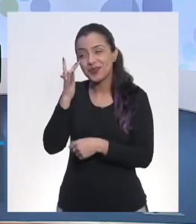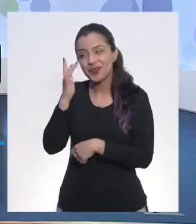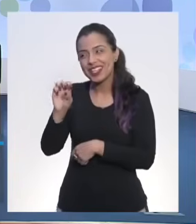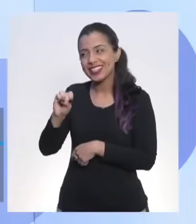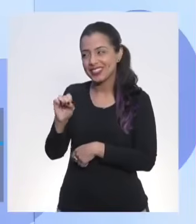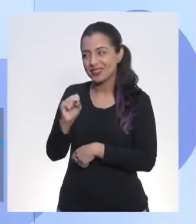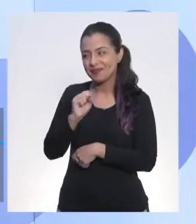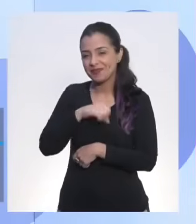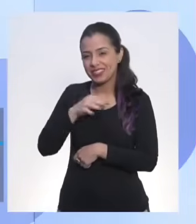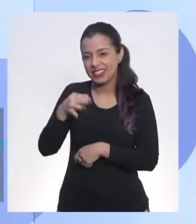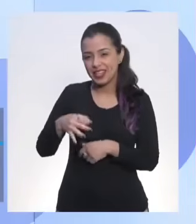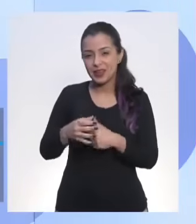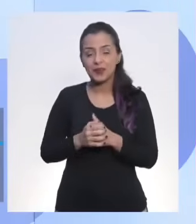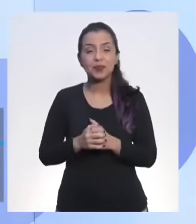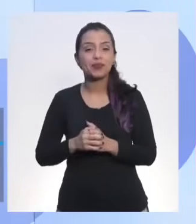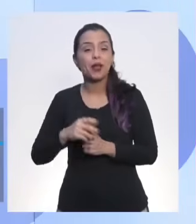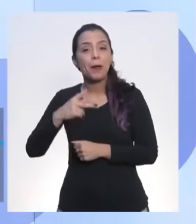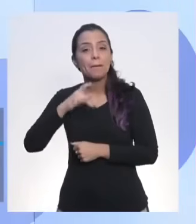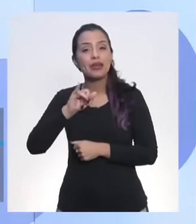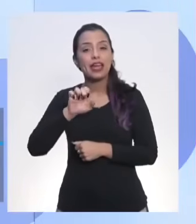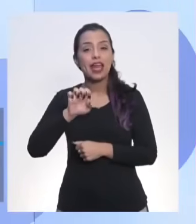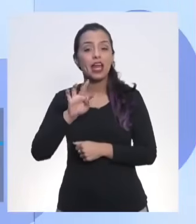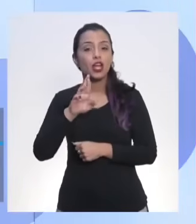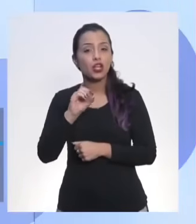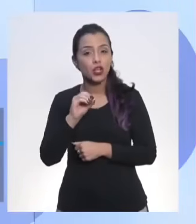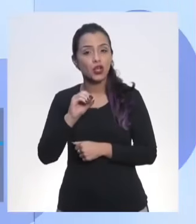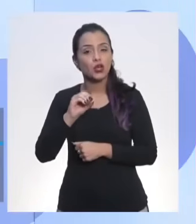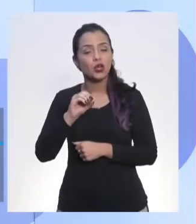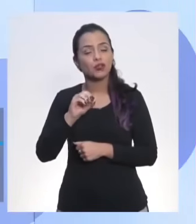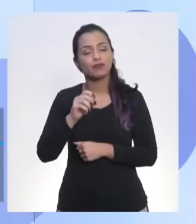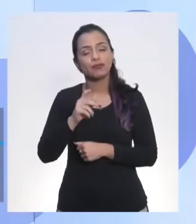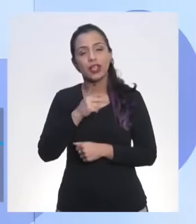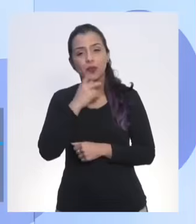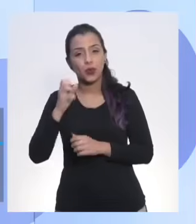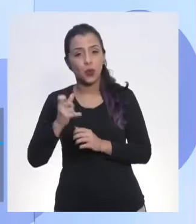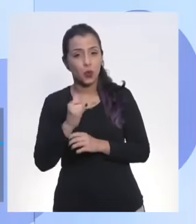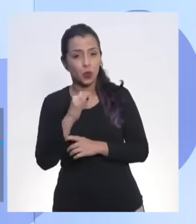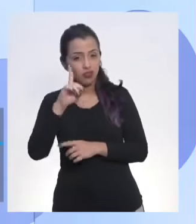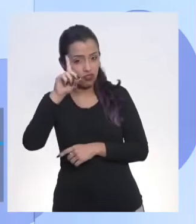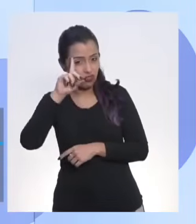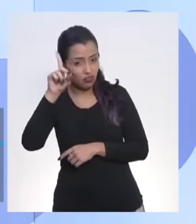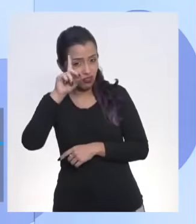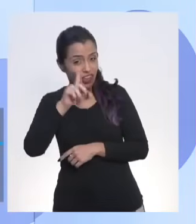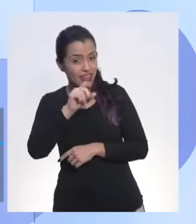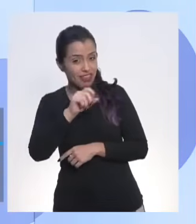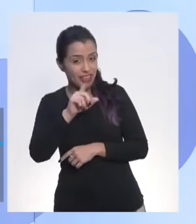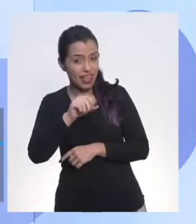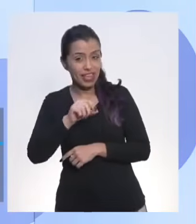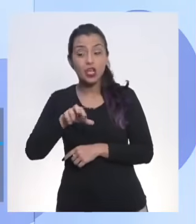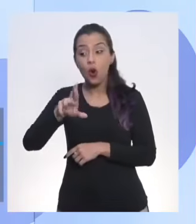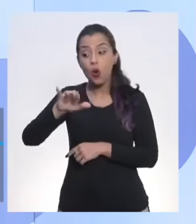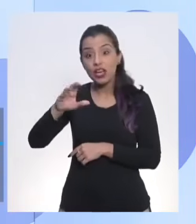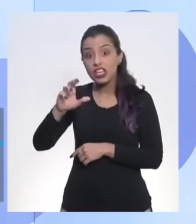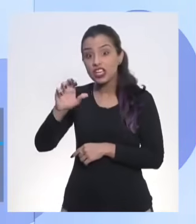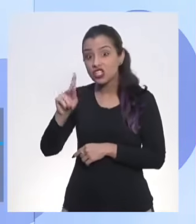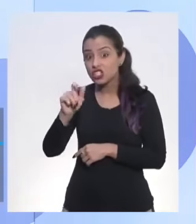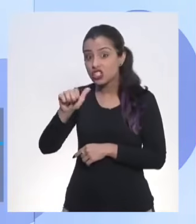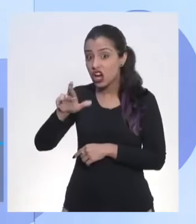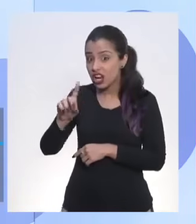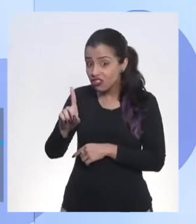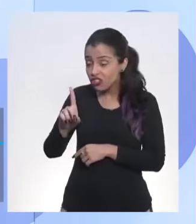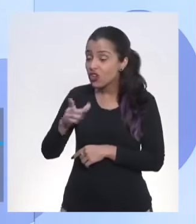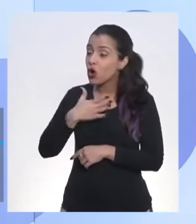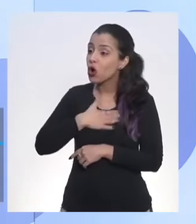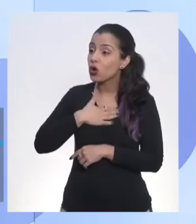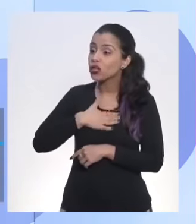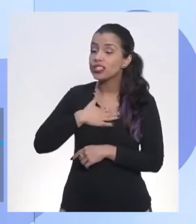O Pietro, 10, Lucas, 10. Então, ou seja, o Richard, gostei. Não estou falando que está certo, mas para o Richard são